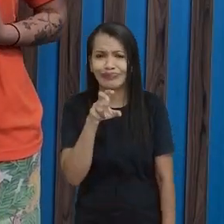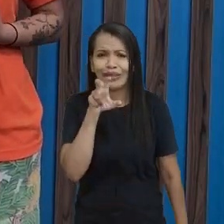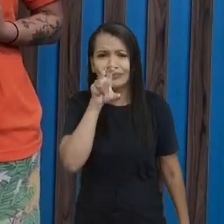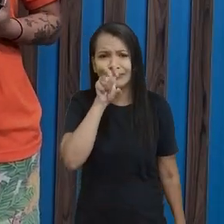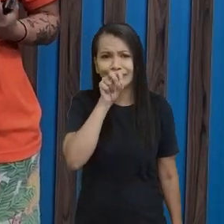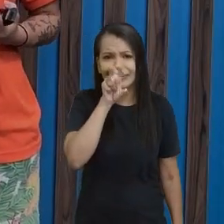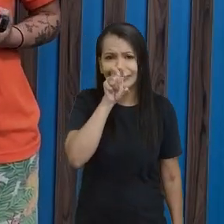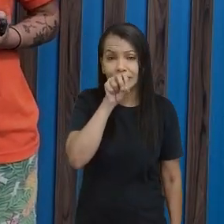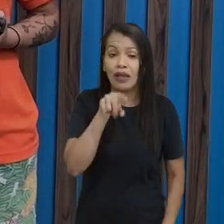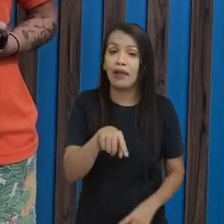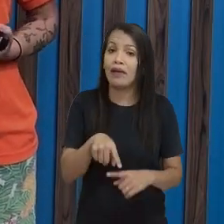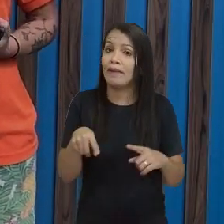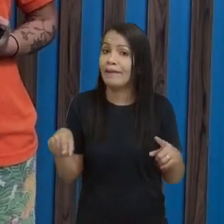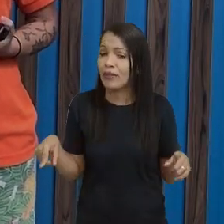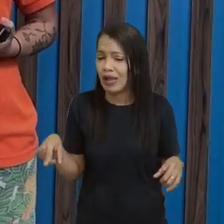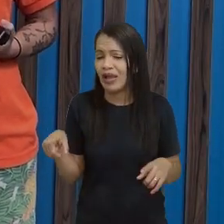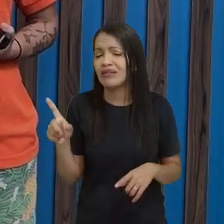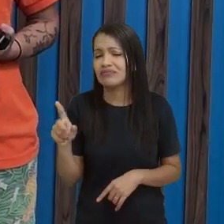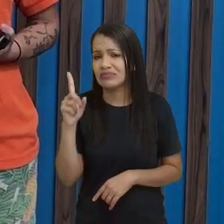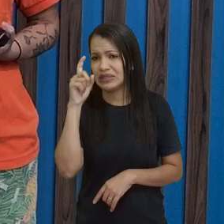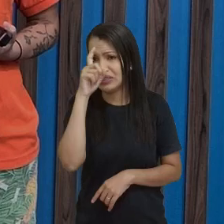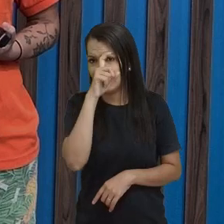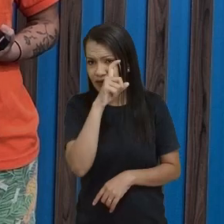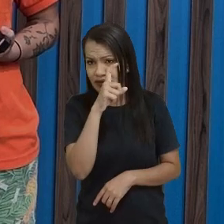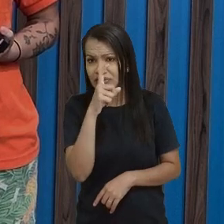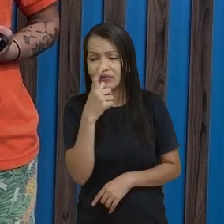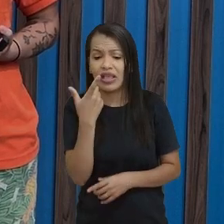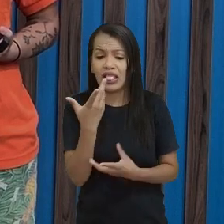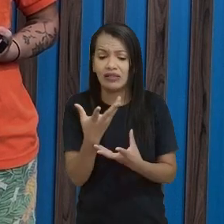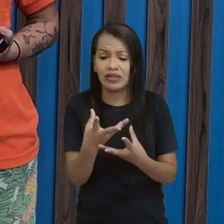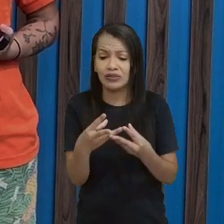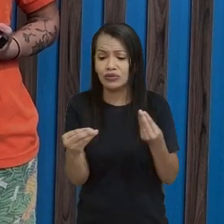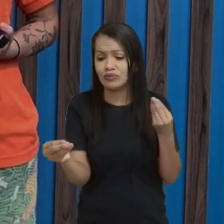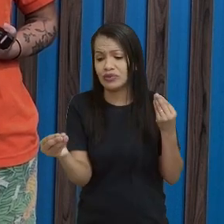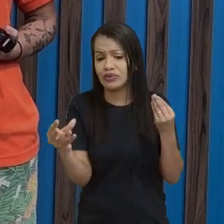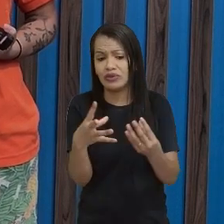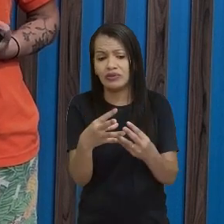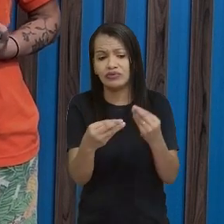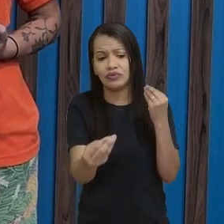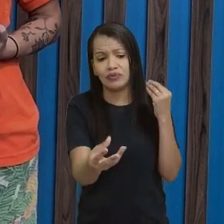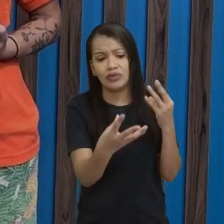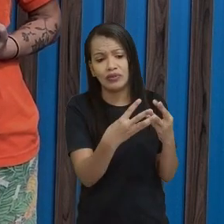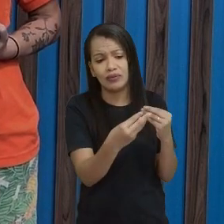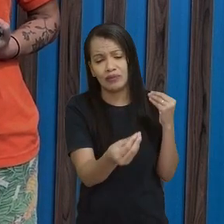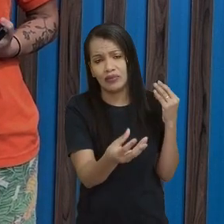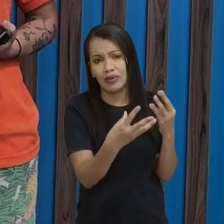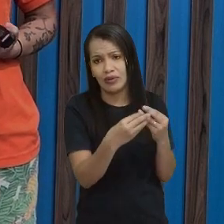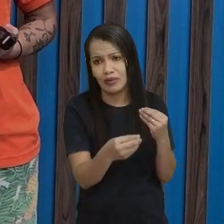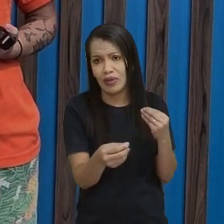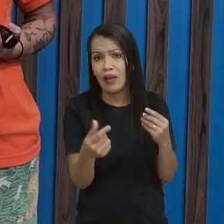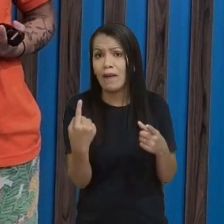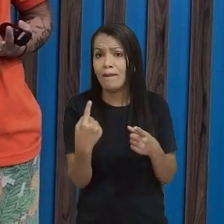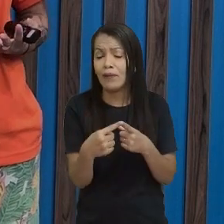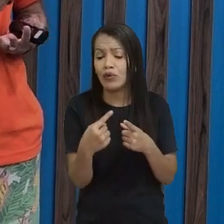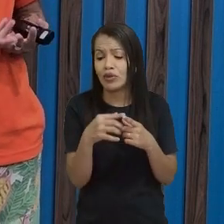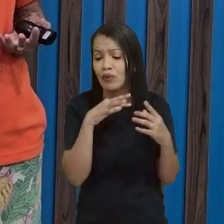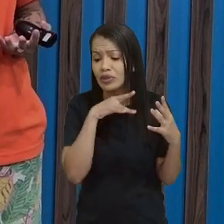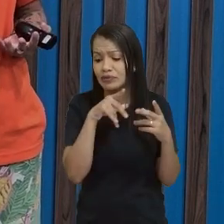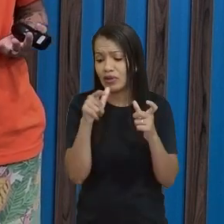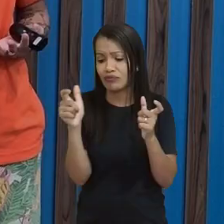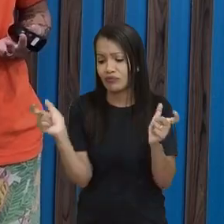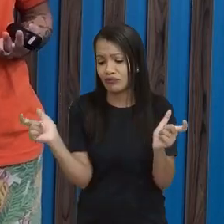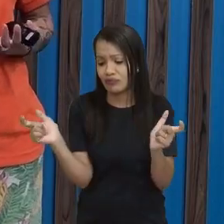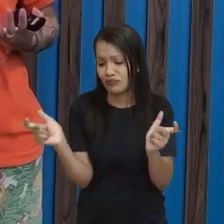mas infelizmente cada vez mais ficando extinta, né? Porque o animal ele vai procurar